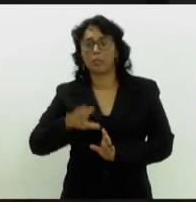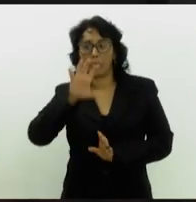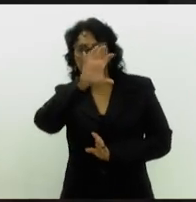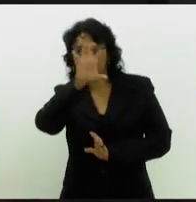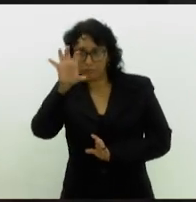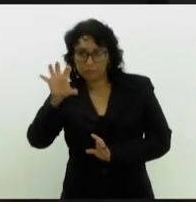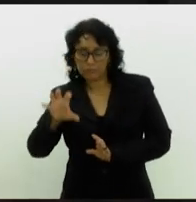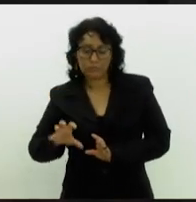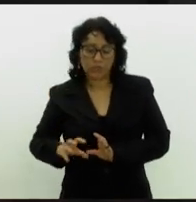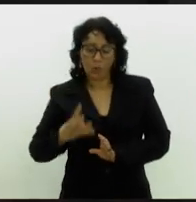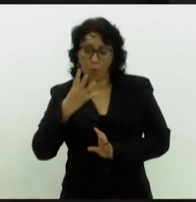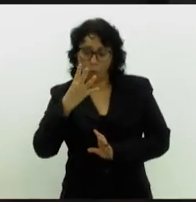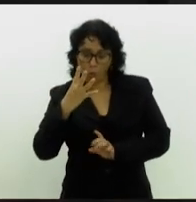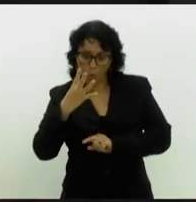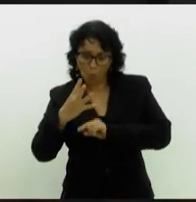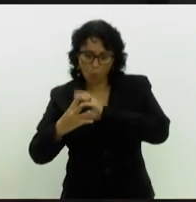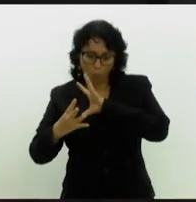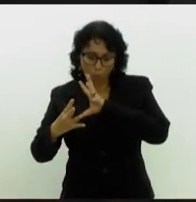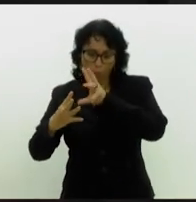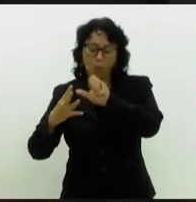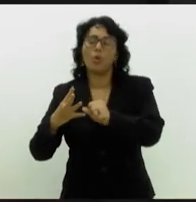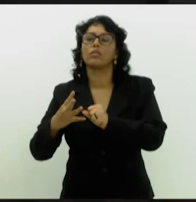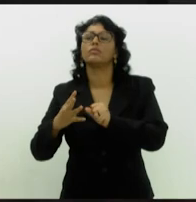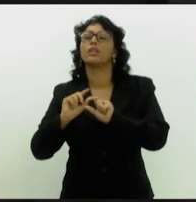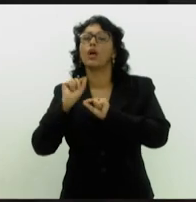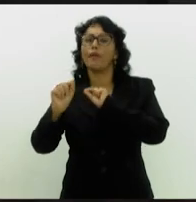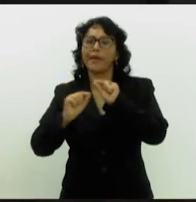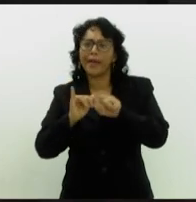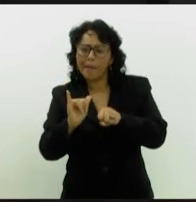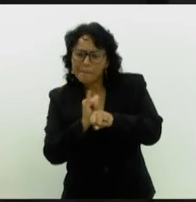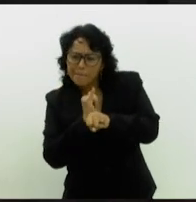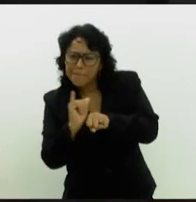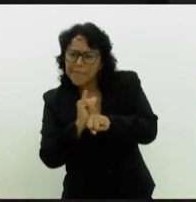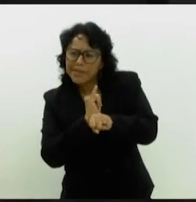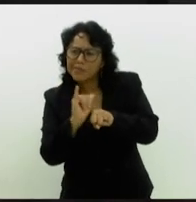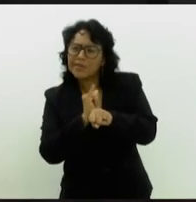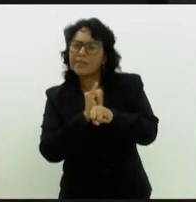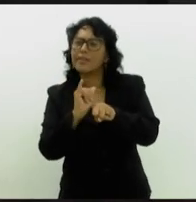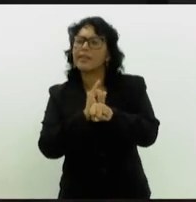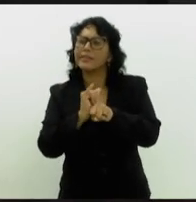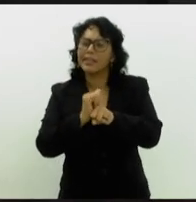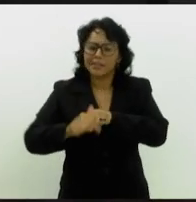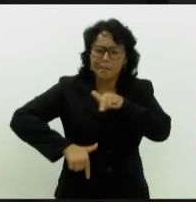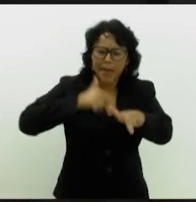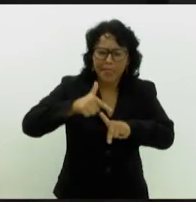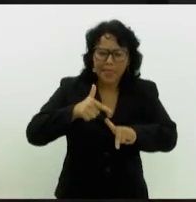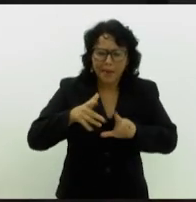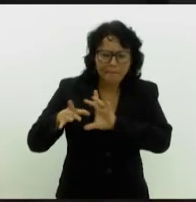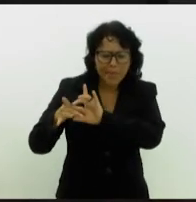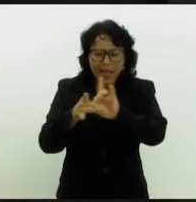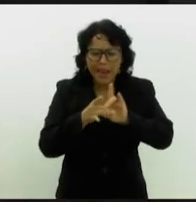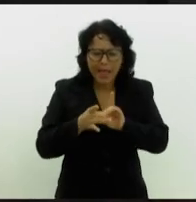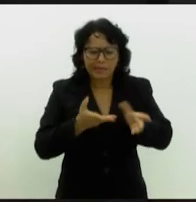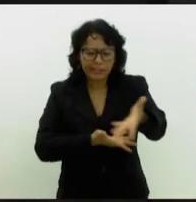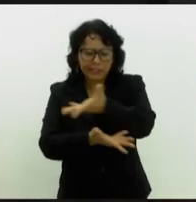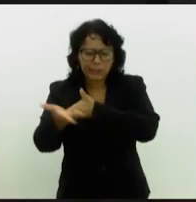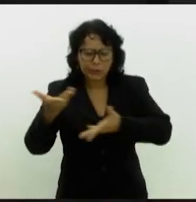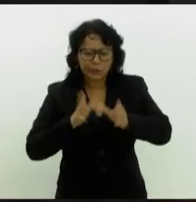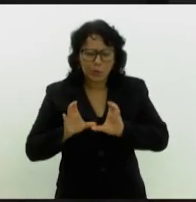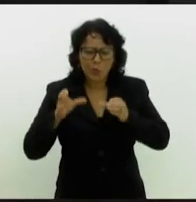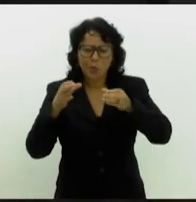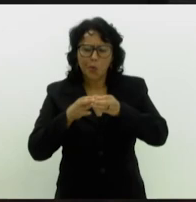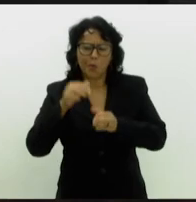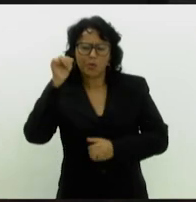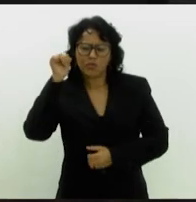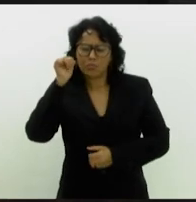quase na sua totalidade é mais um mecanismo para trabalhar omado junto com a comissão de mulheres